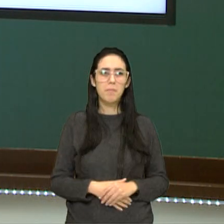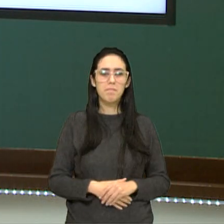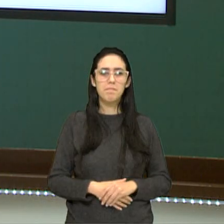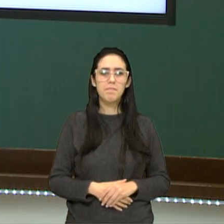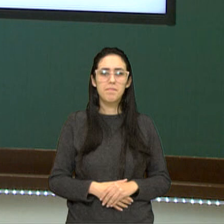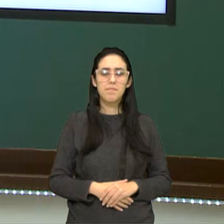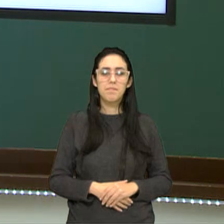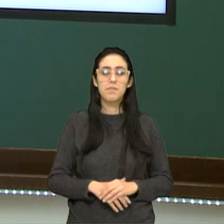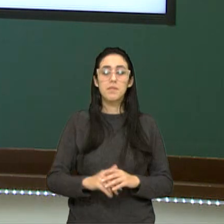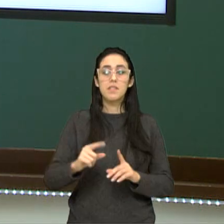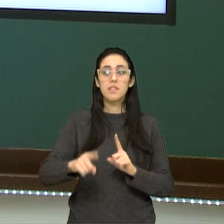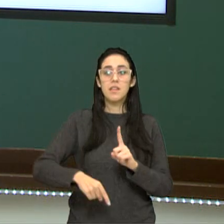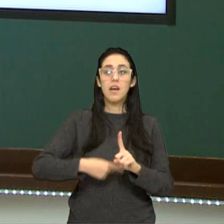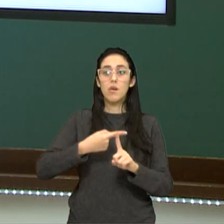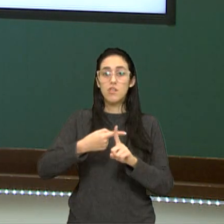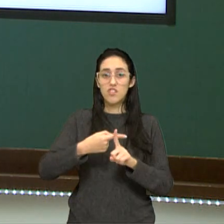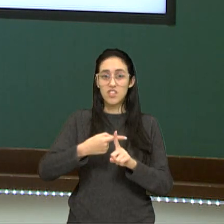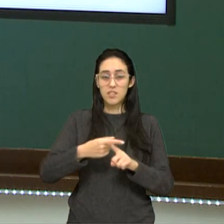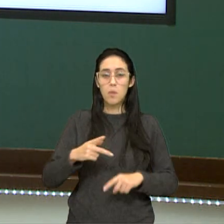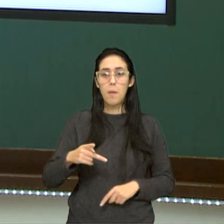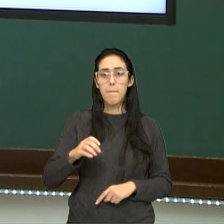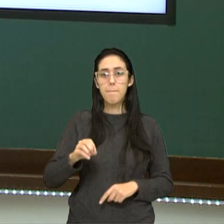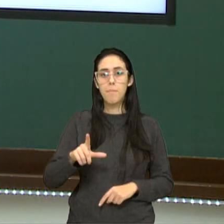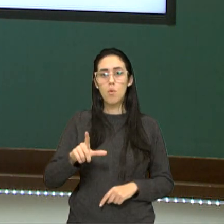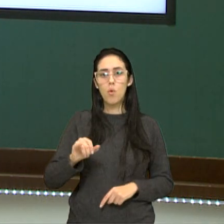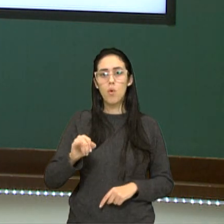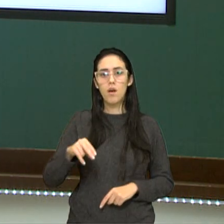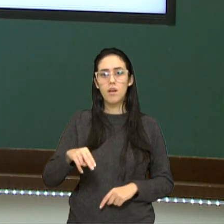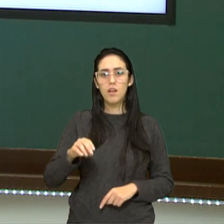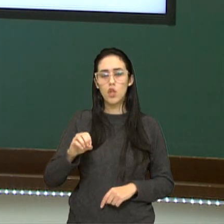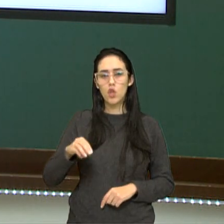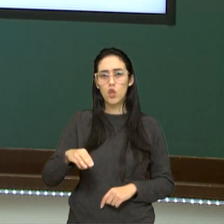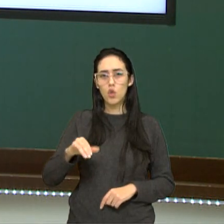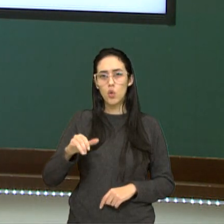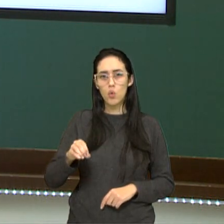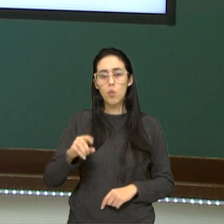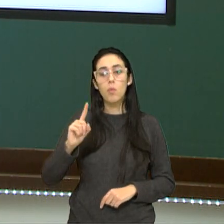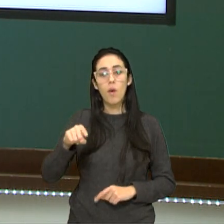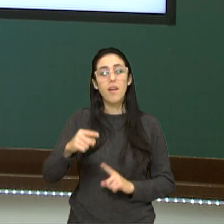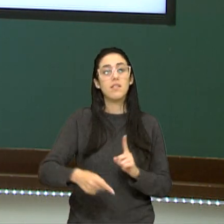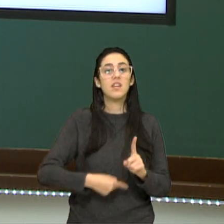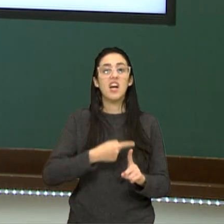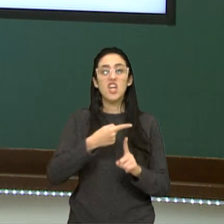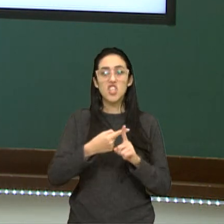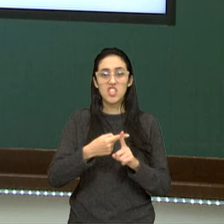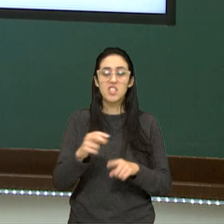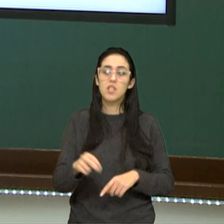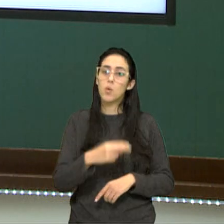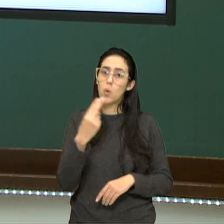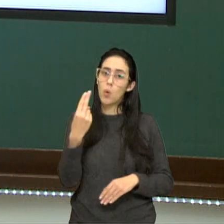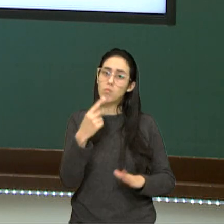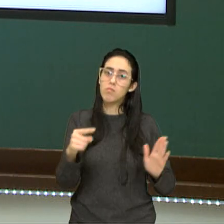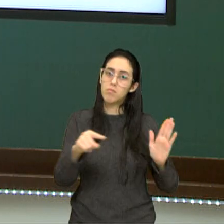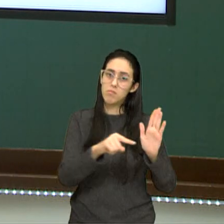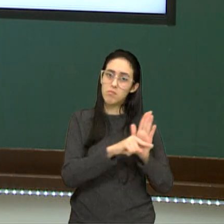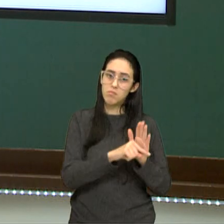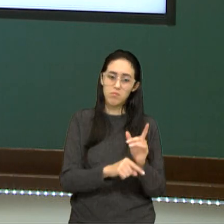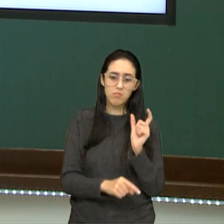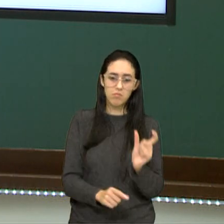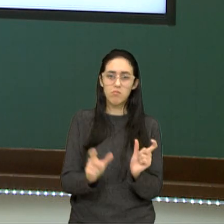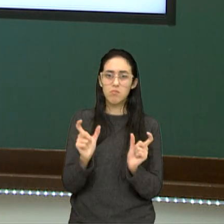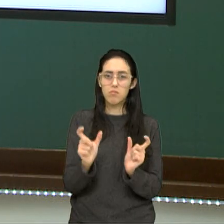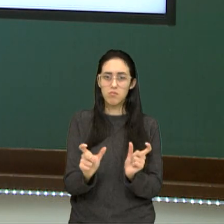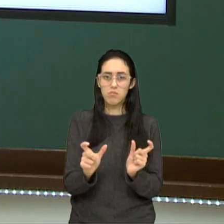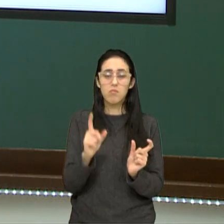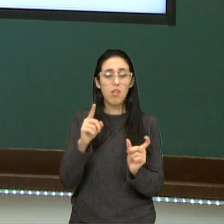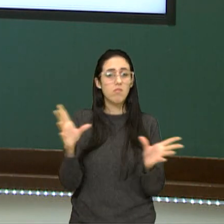A adição algébrica de polinômios, então, é efetuar a adição ou a subtração de dois polinômios, é o mesmo